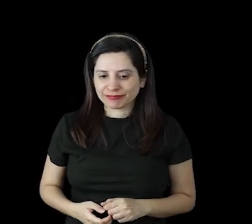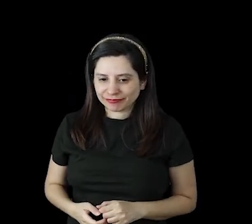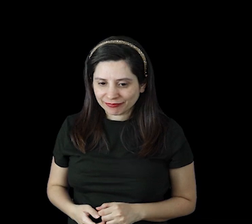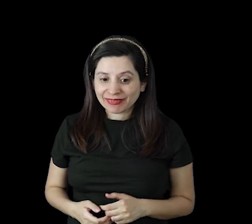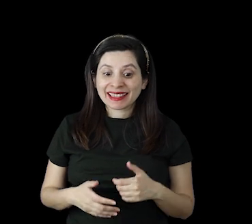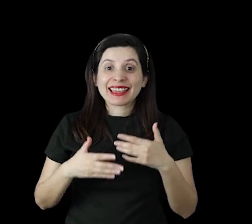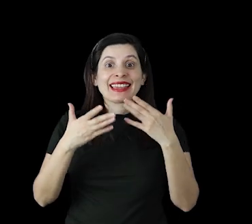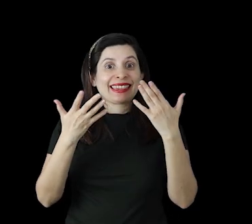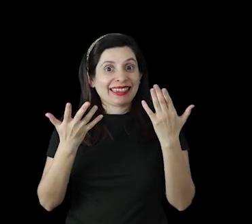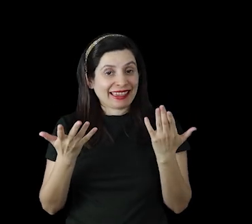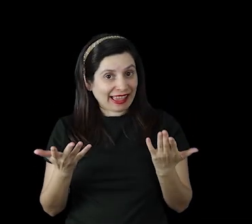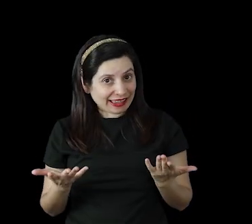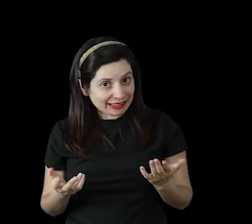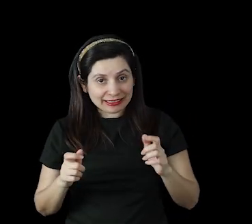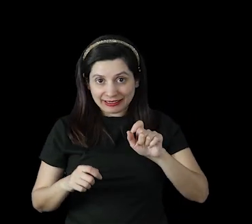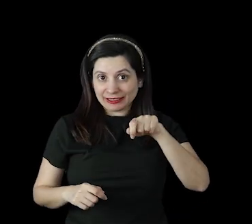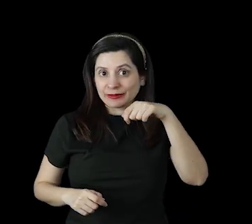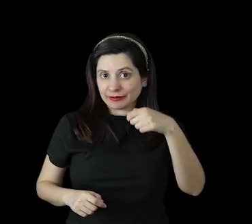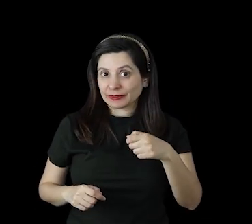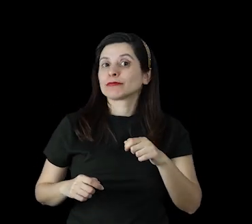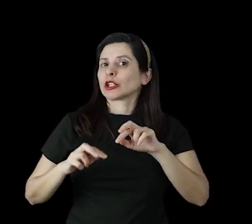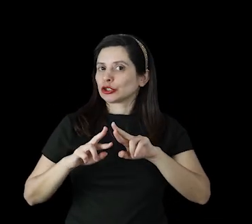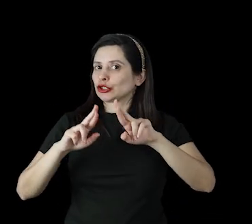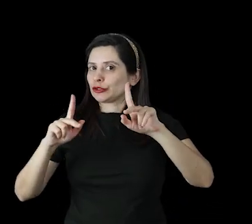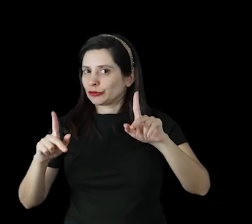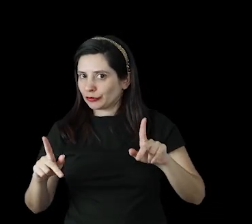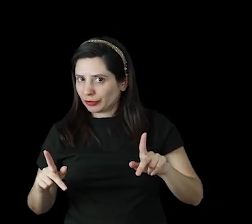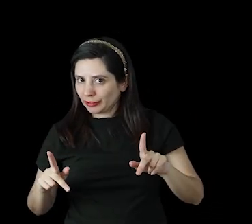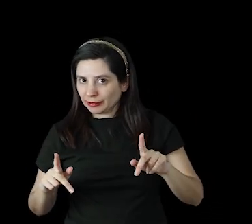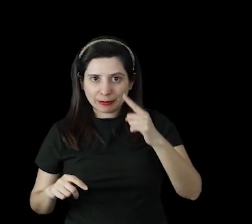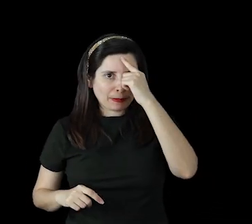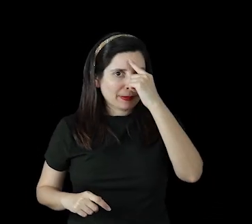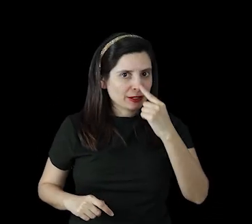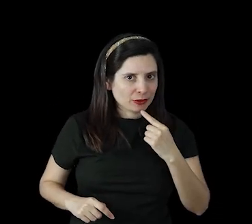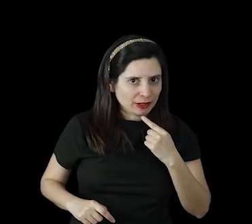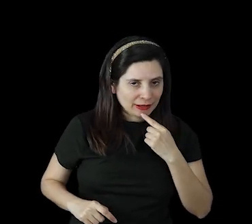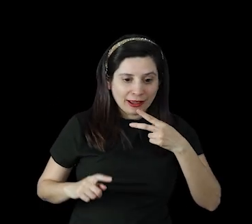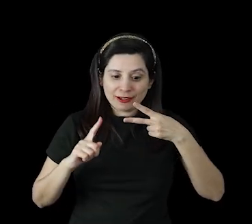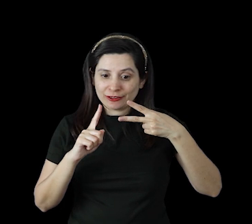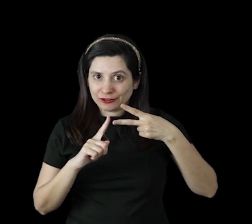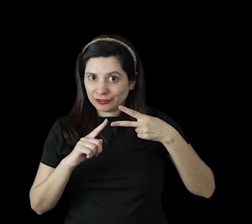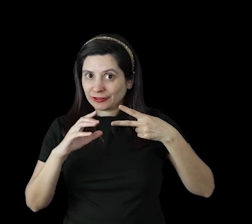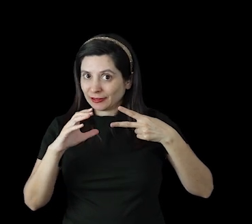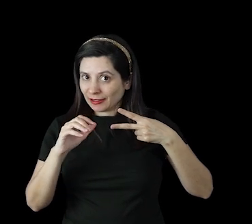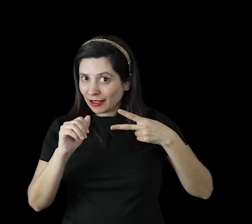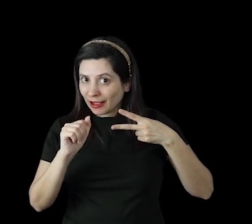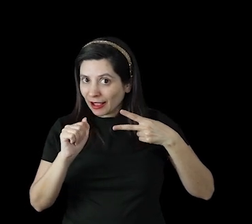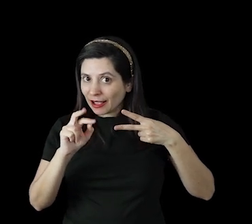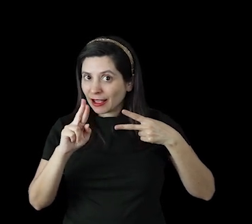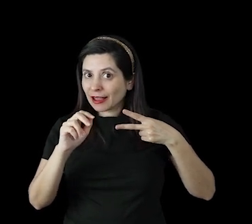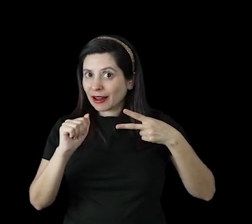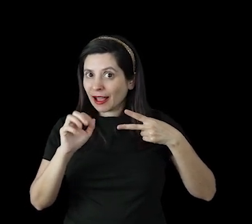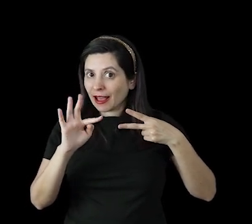E aí, puxando essa questão da diferença da personalidade e do caráter, né, no dia a dia